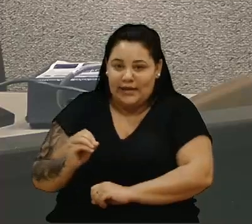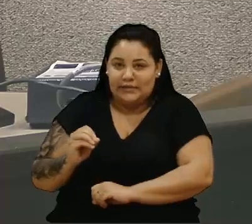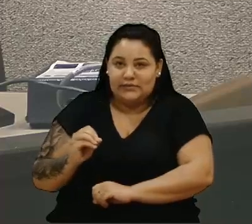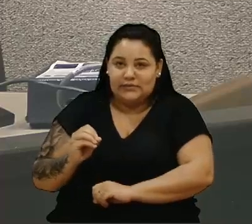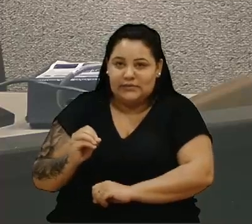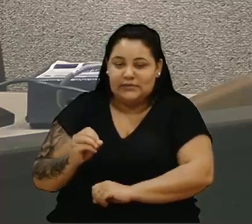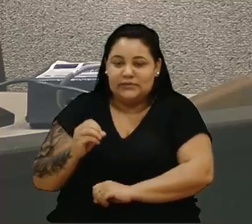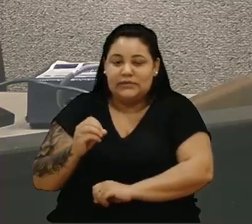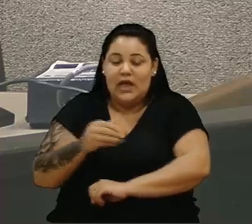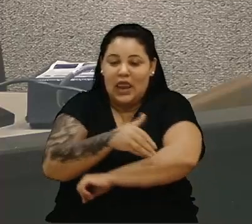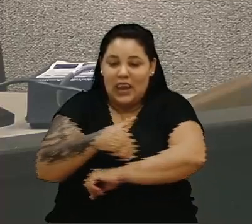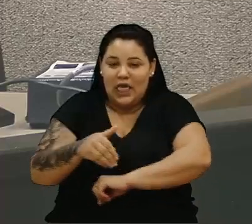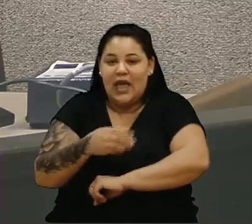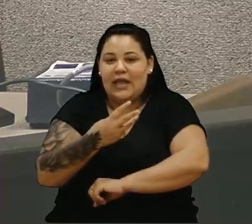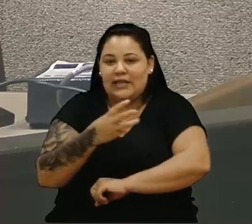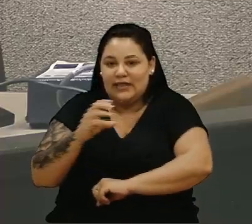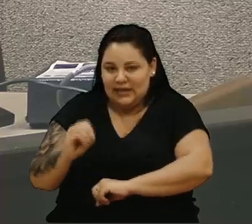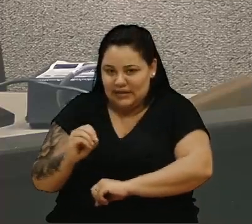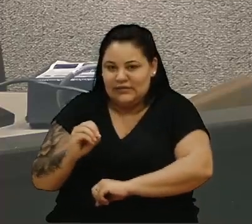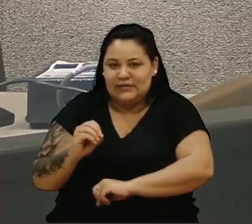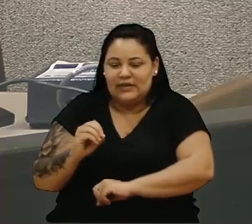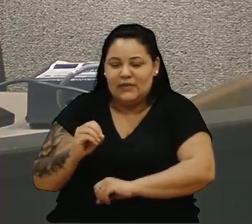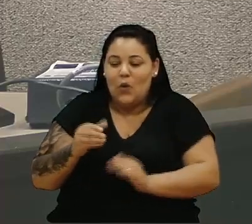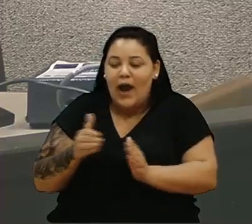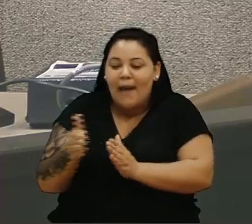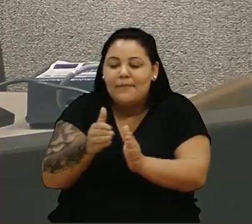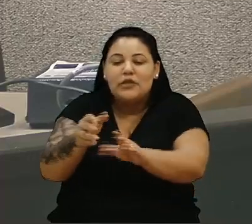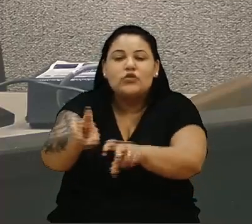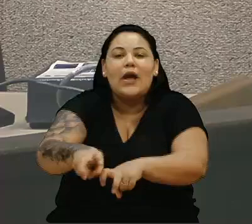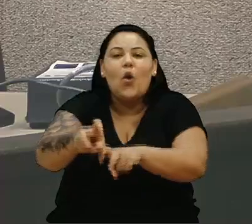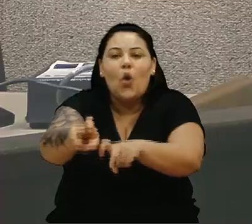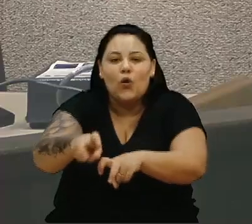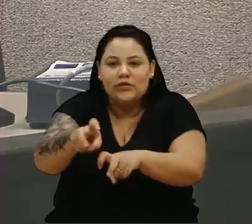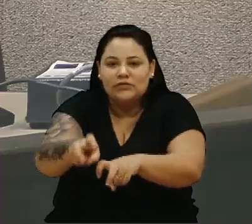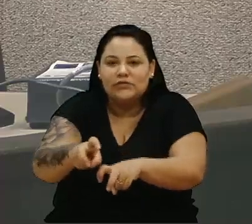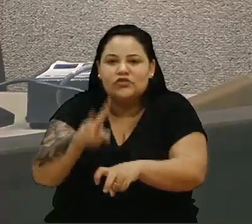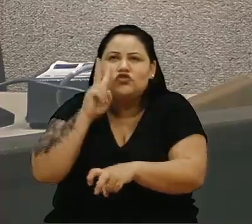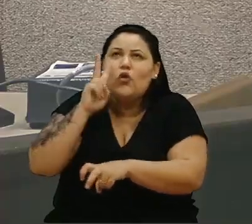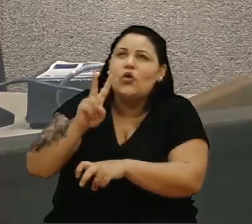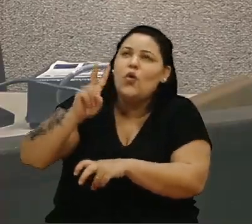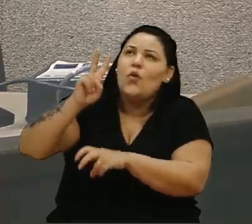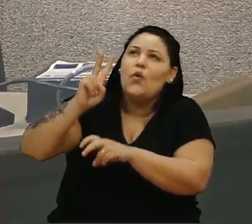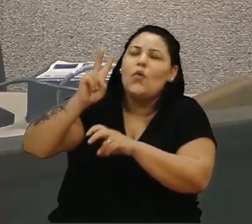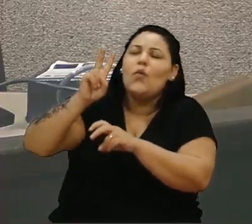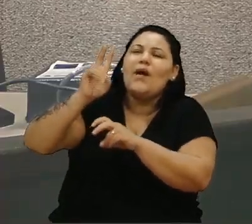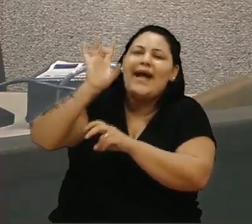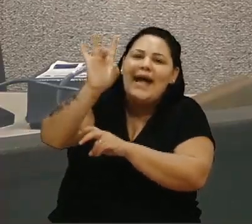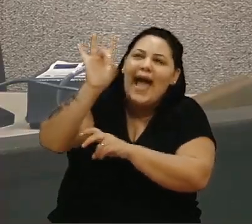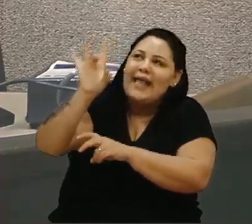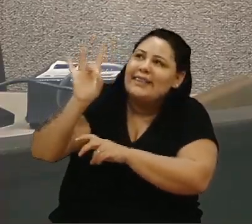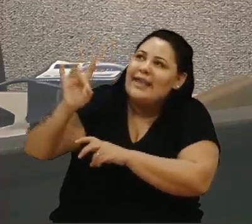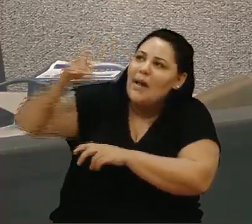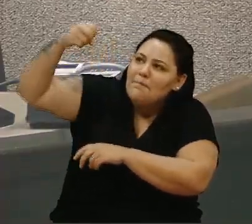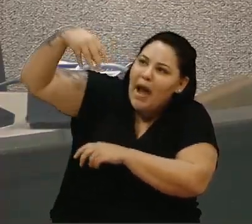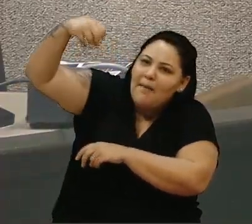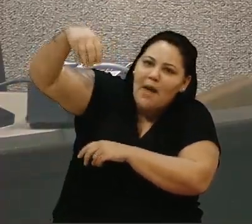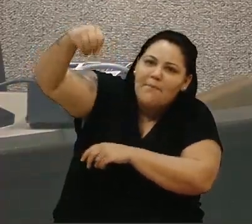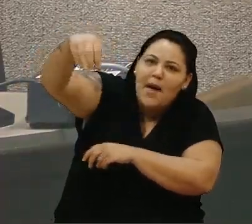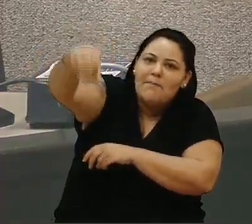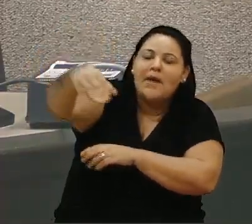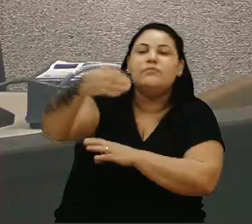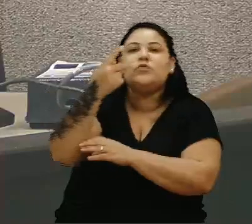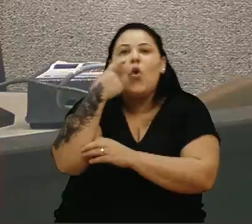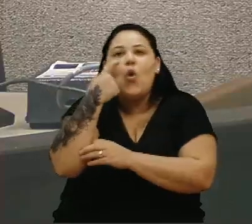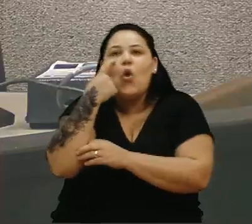linha 30 para o outro, que é a Caminhos da Colônia, e verificamos poste a poste que as lâmpadas estavam queimadas. E